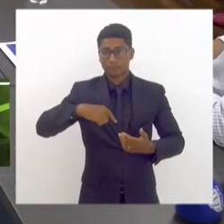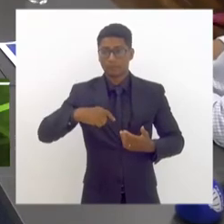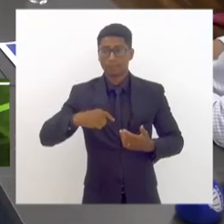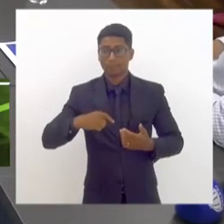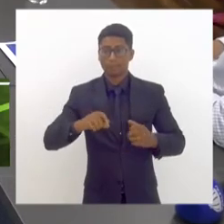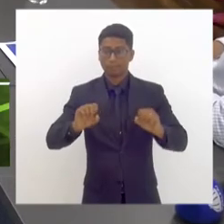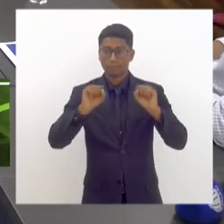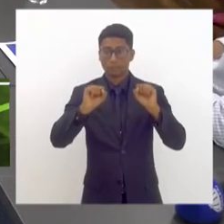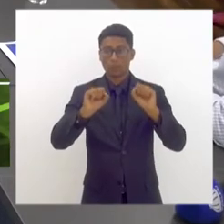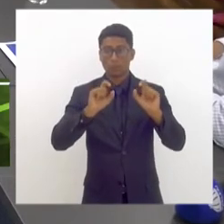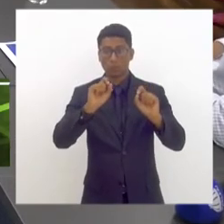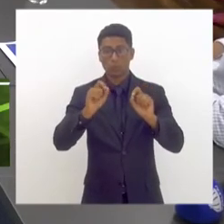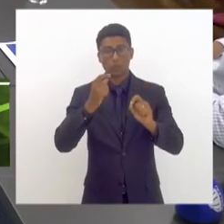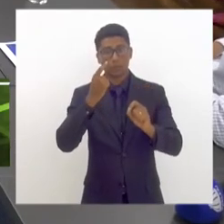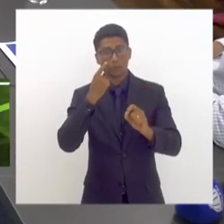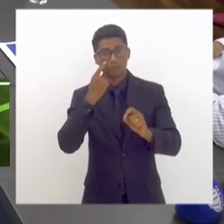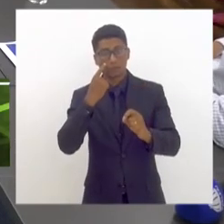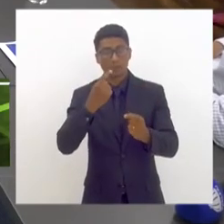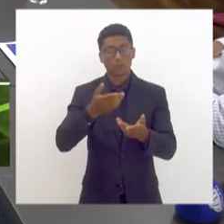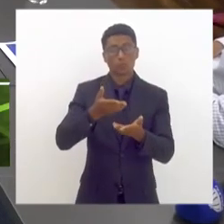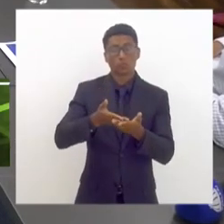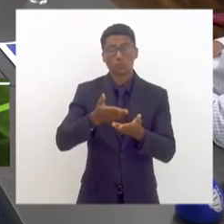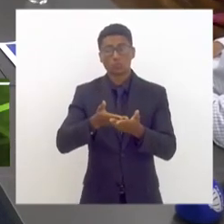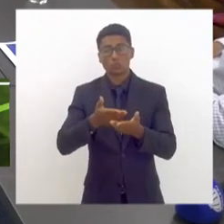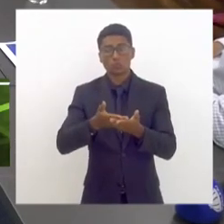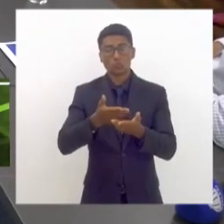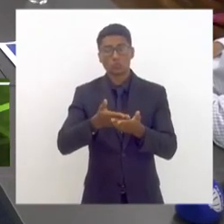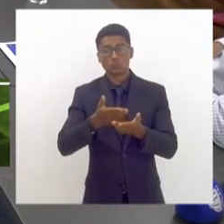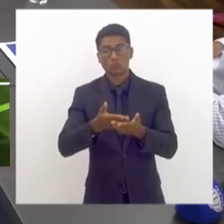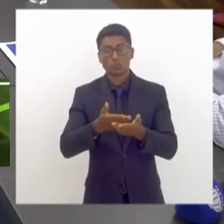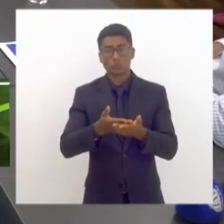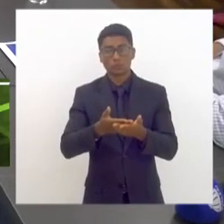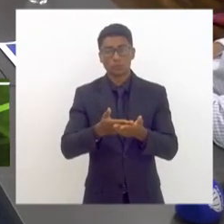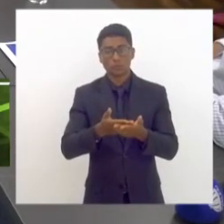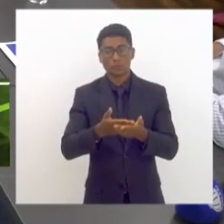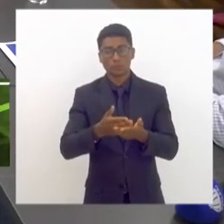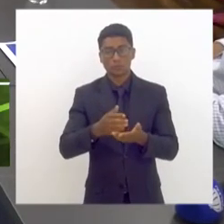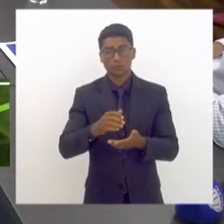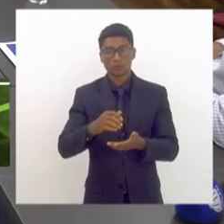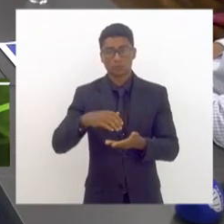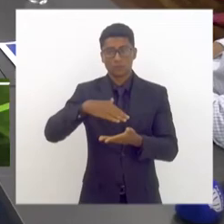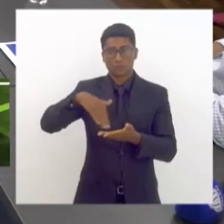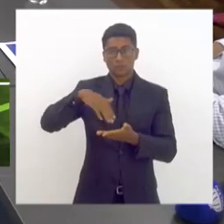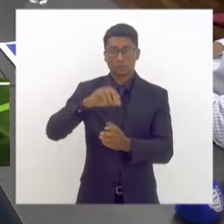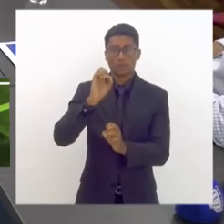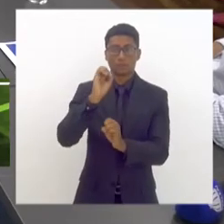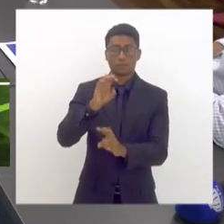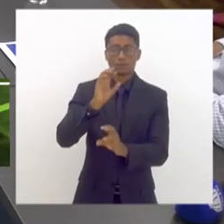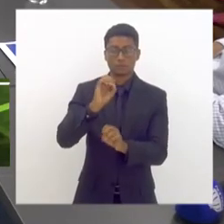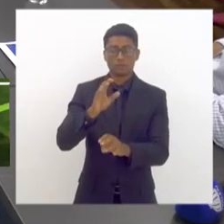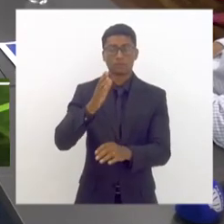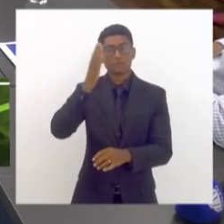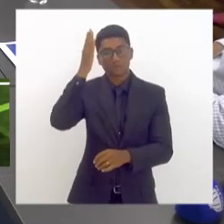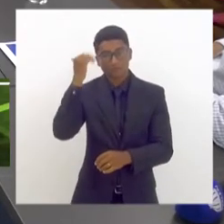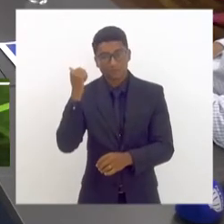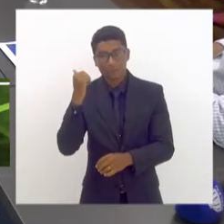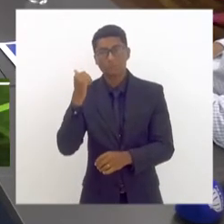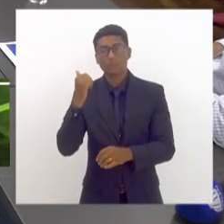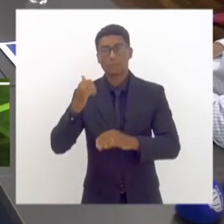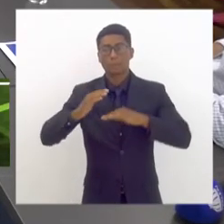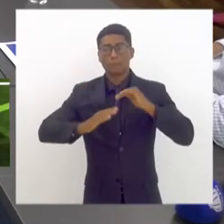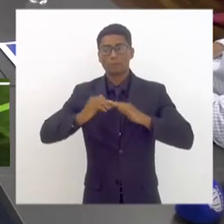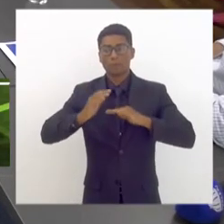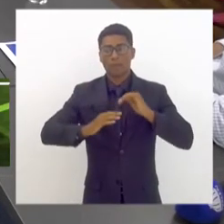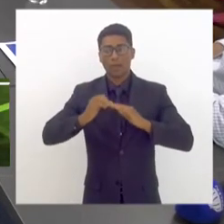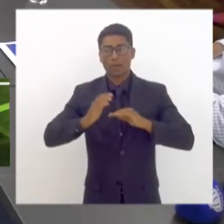um número pequeno de cargos diante do que é o corpo da SEDUC. Embora a gente saiba que a SEDUC esteja com uma falta crônica de todos os